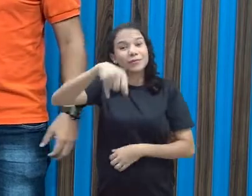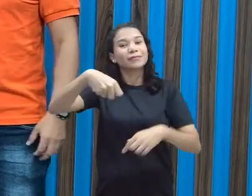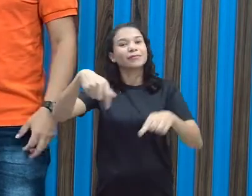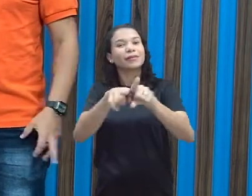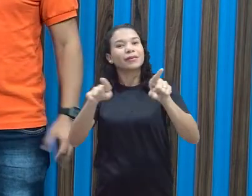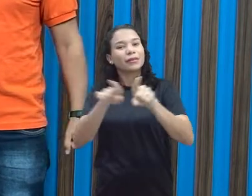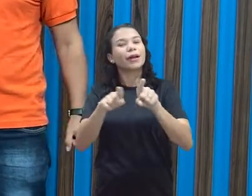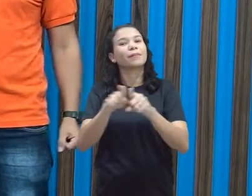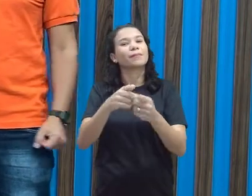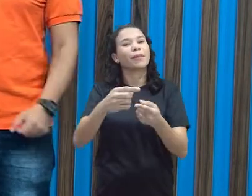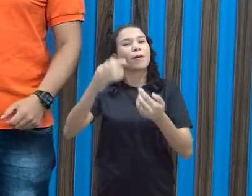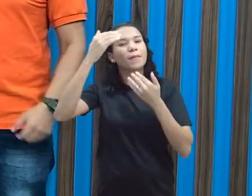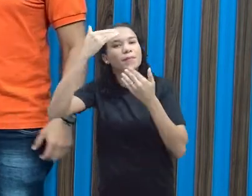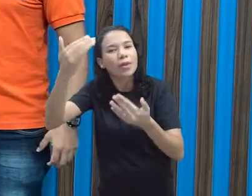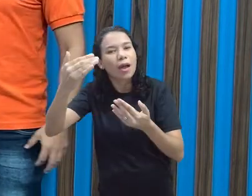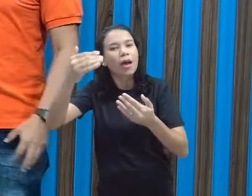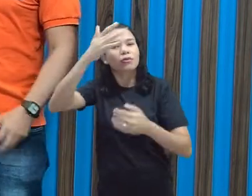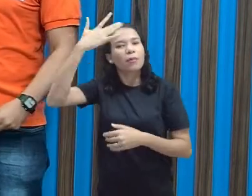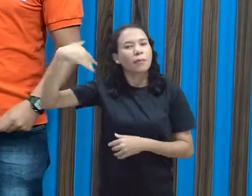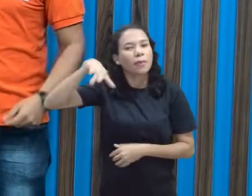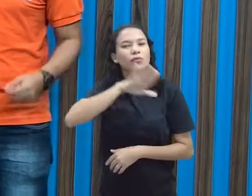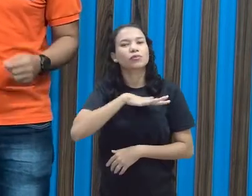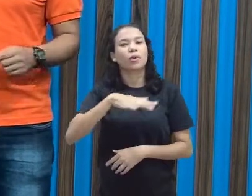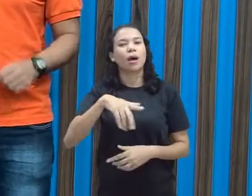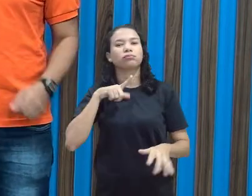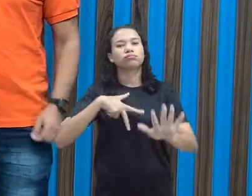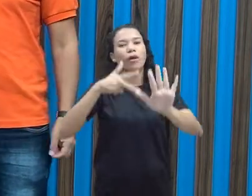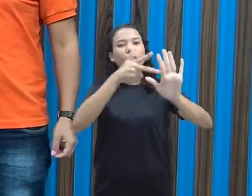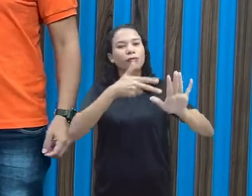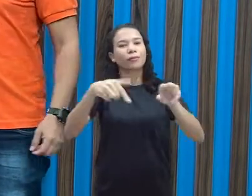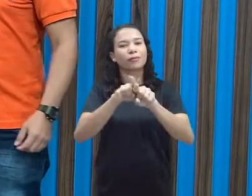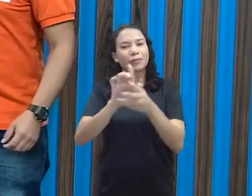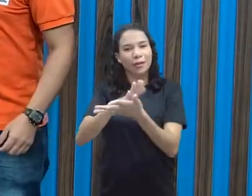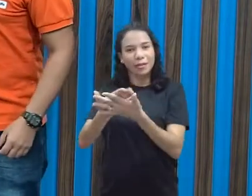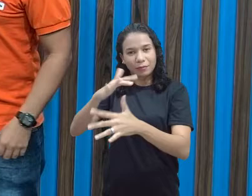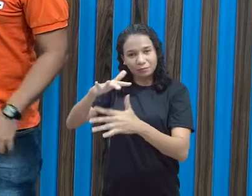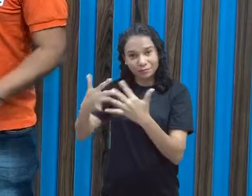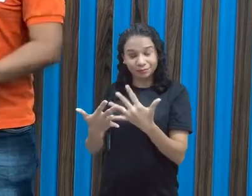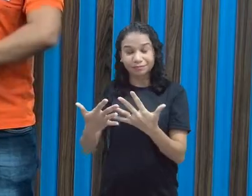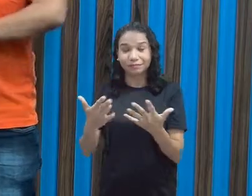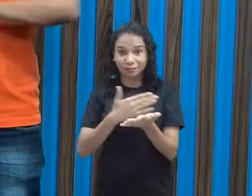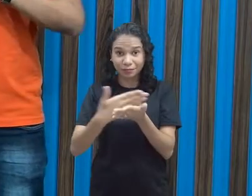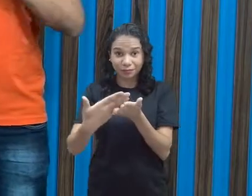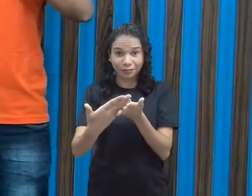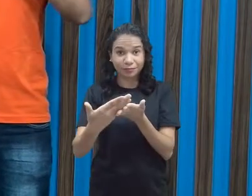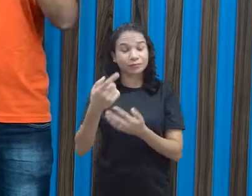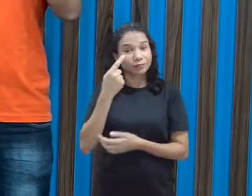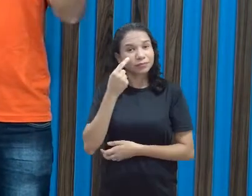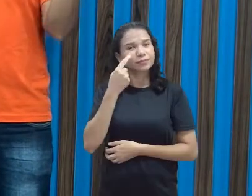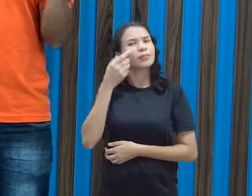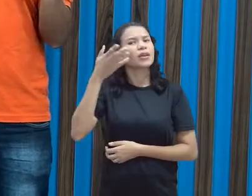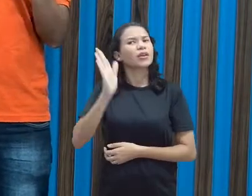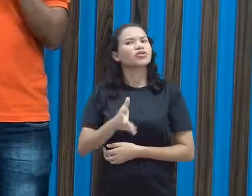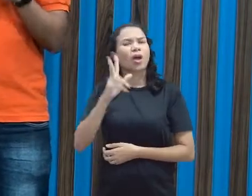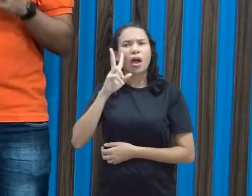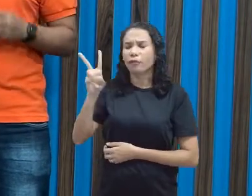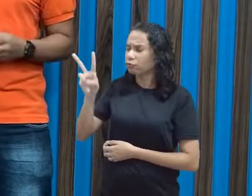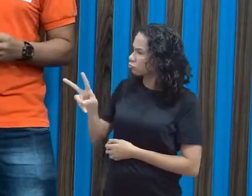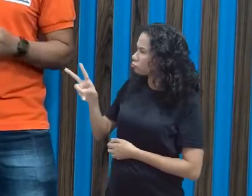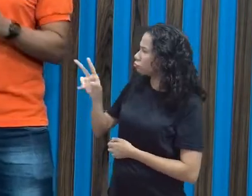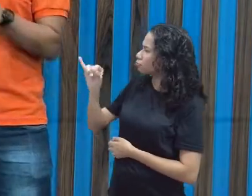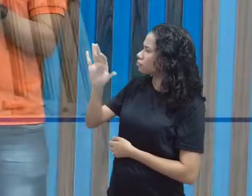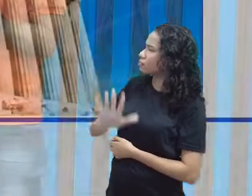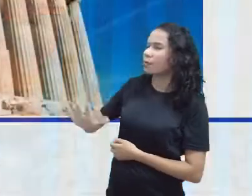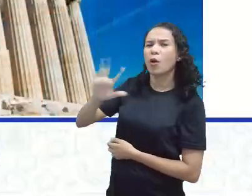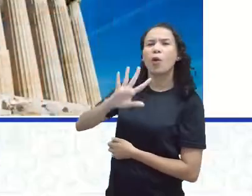aí o pessoal da técnica, a intérprete, vamos embora para essa aula aí. Seguinte, pessoal, vocês já viram essa imagem aí, vocês sabem